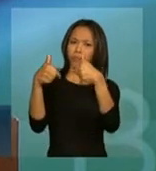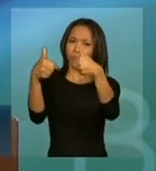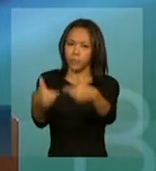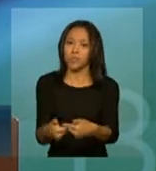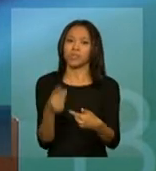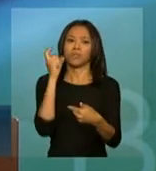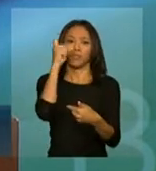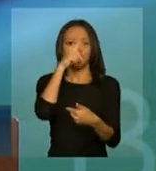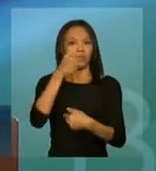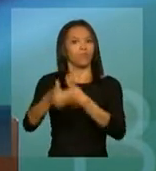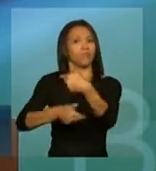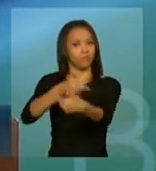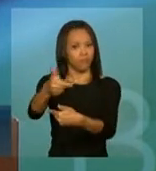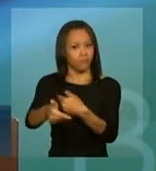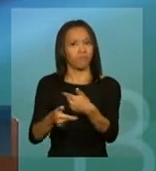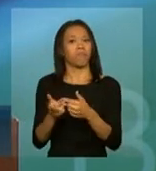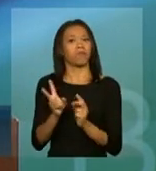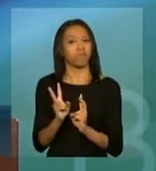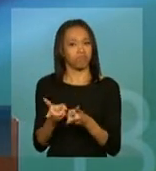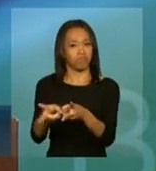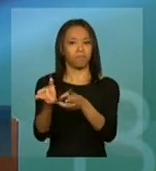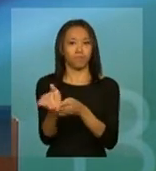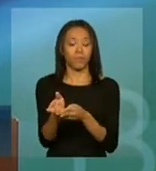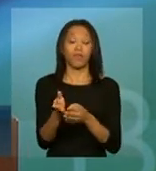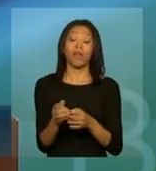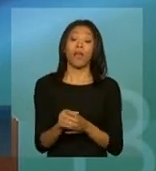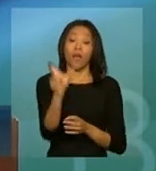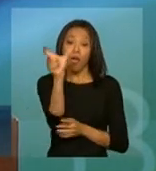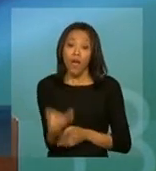missões inerentes a esta pasta. A ela